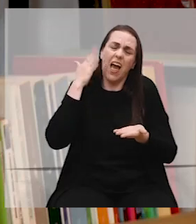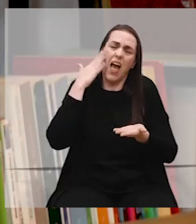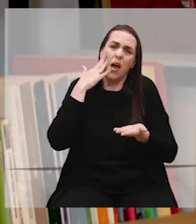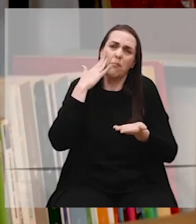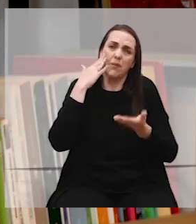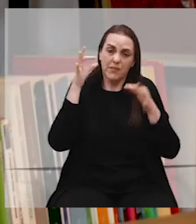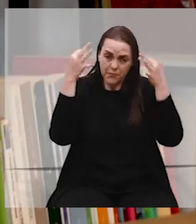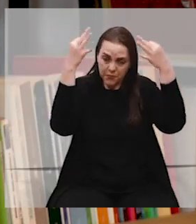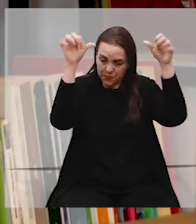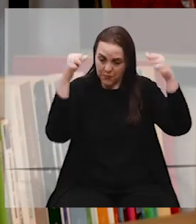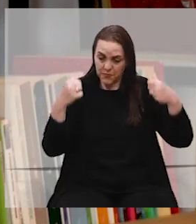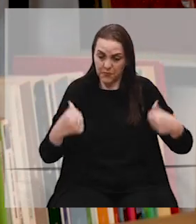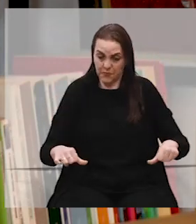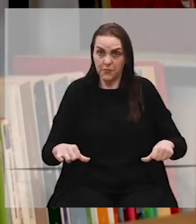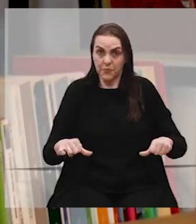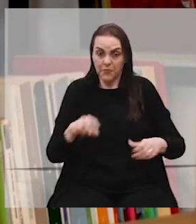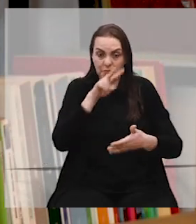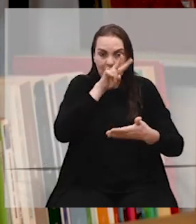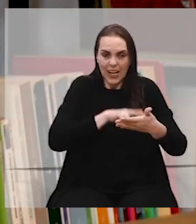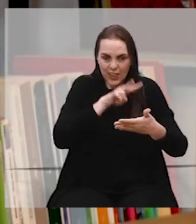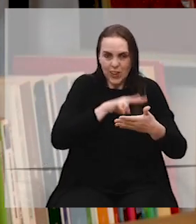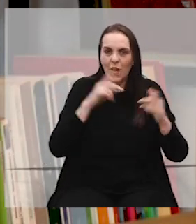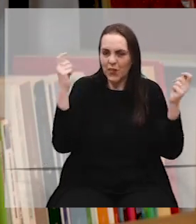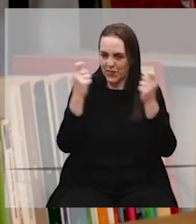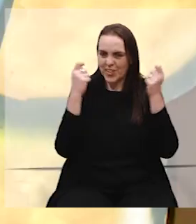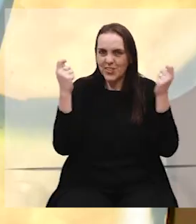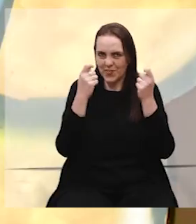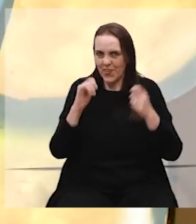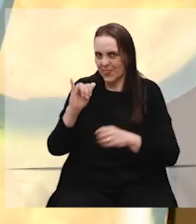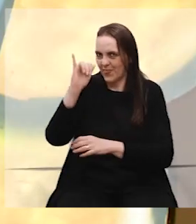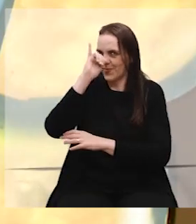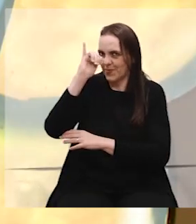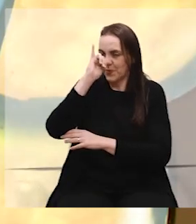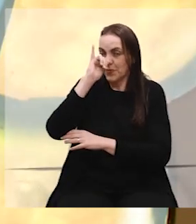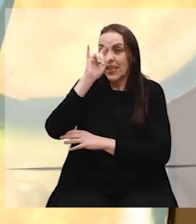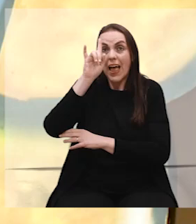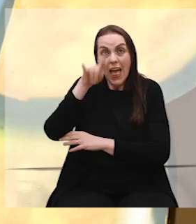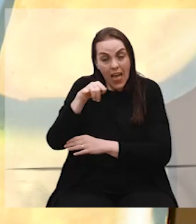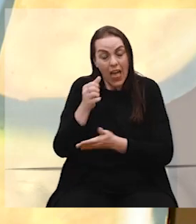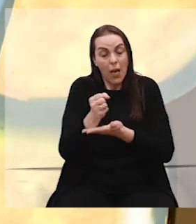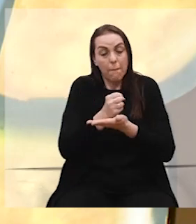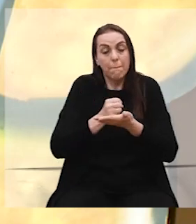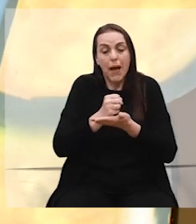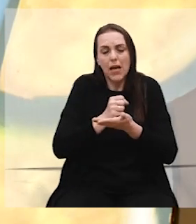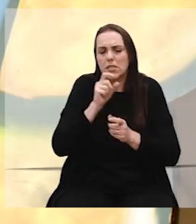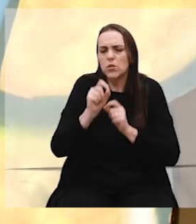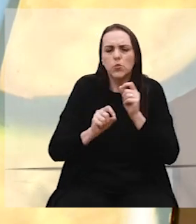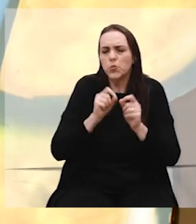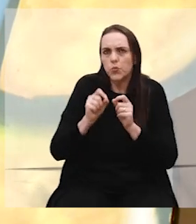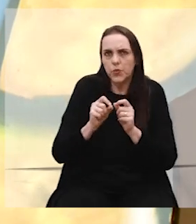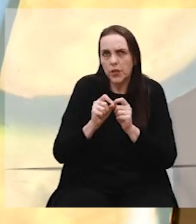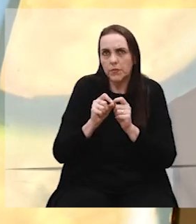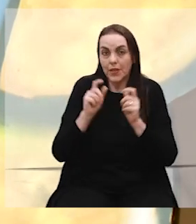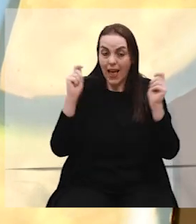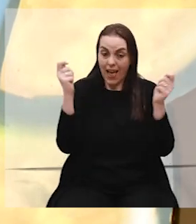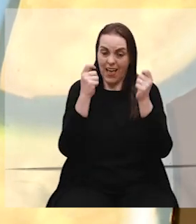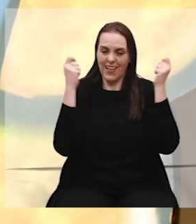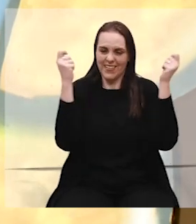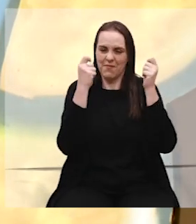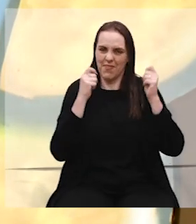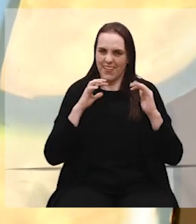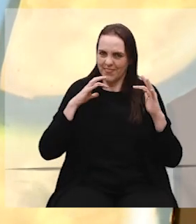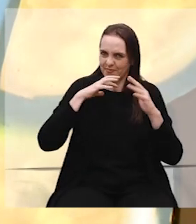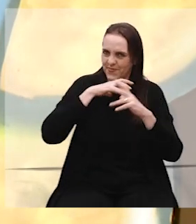o cartaz do leitor, do Festival do Leitor Quindim, ele é baseado numa Assembleia